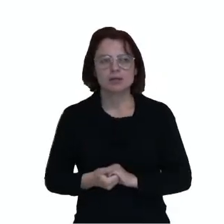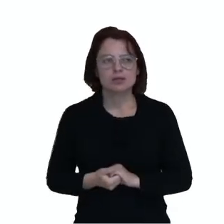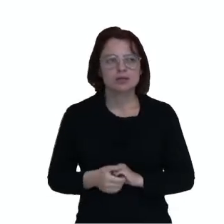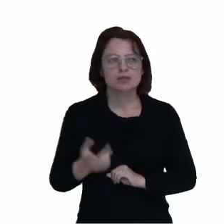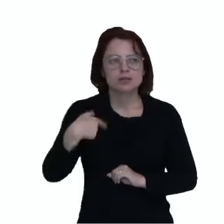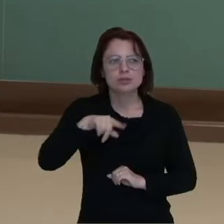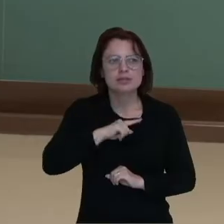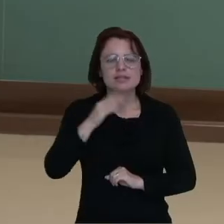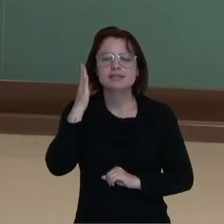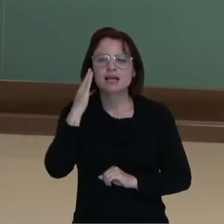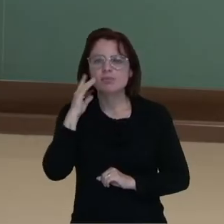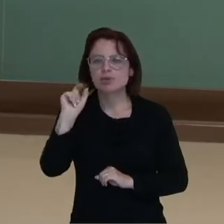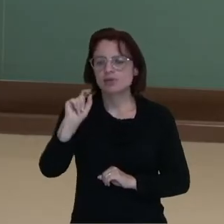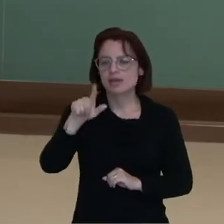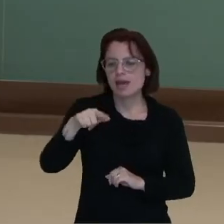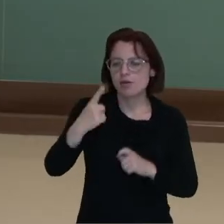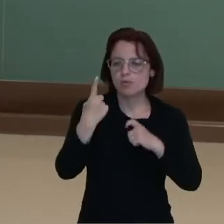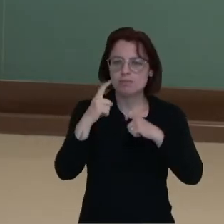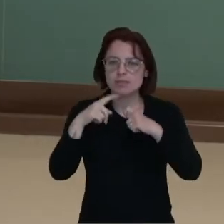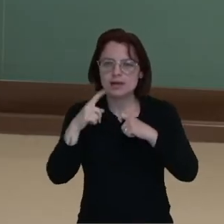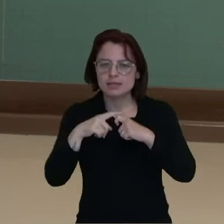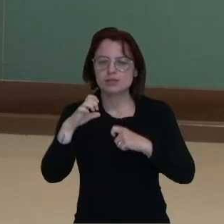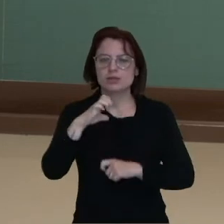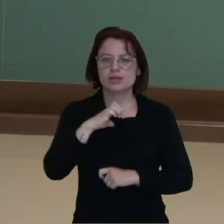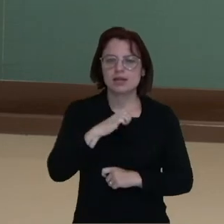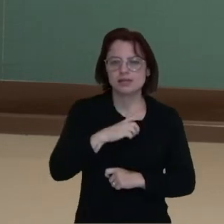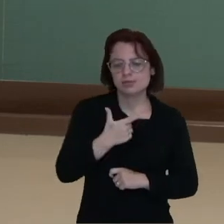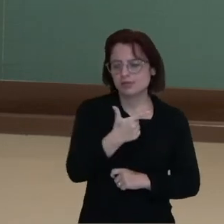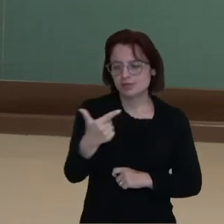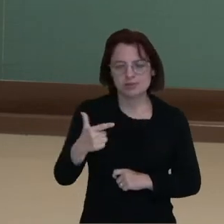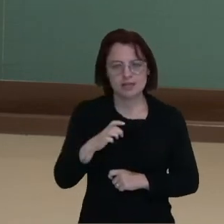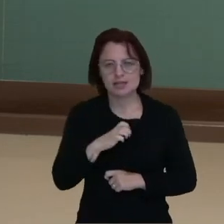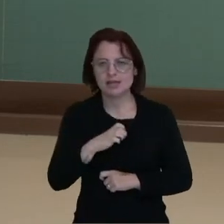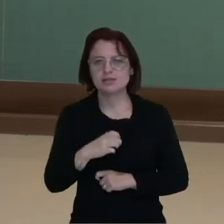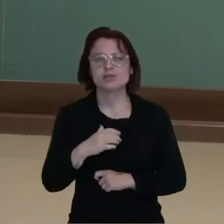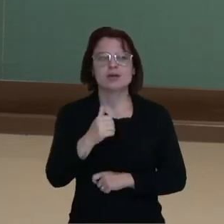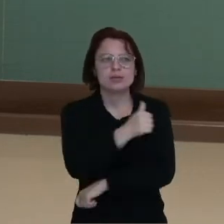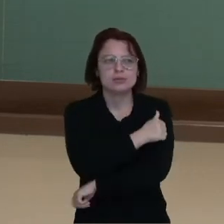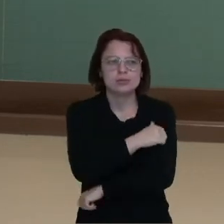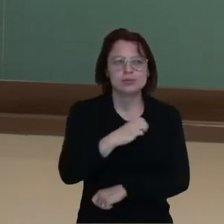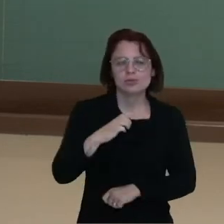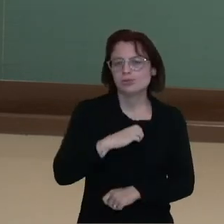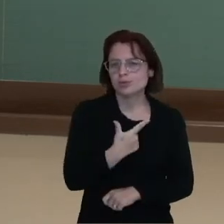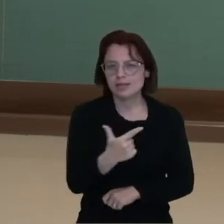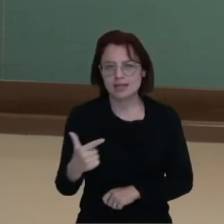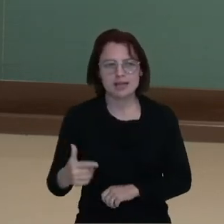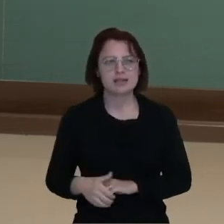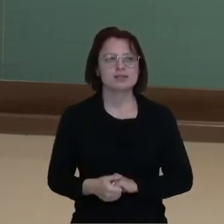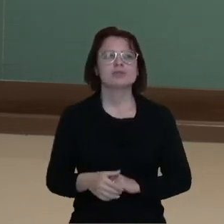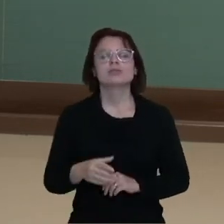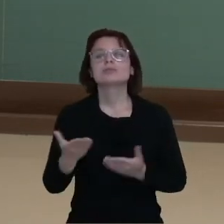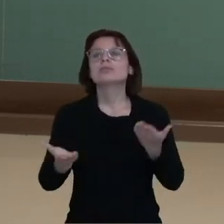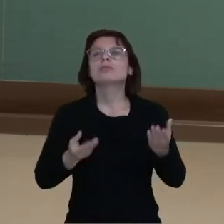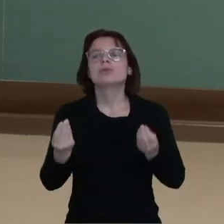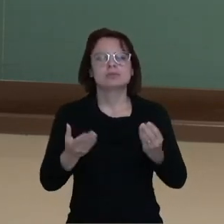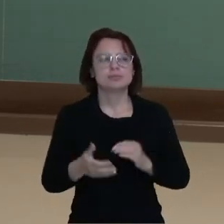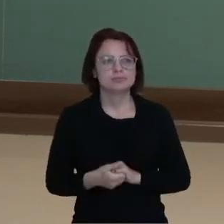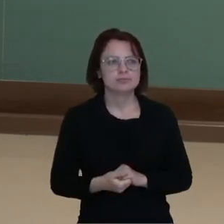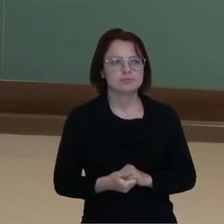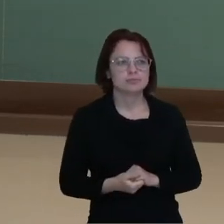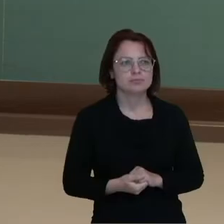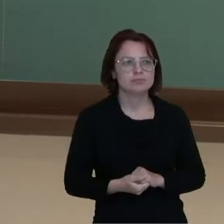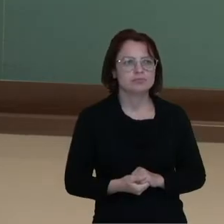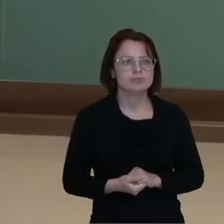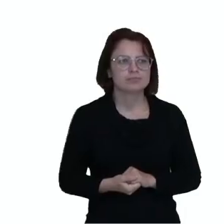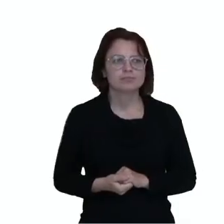um médico antiético, um médico ético, né? Um aluno ético. Vamos ver as definições então.